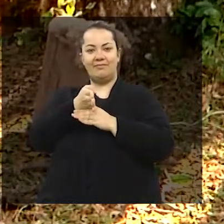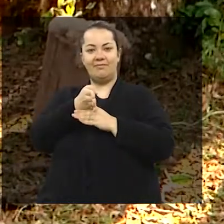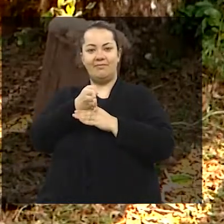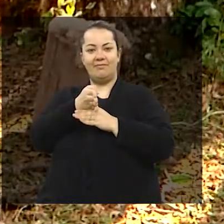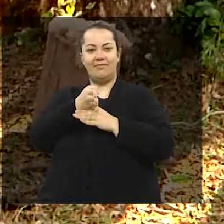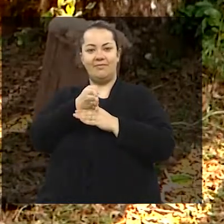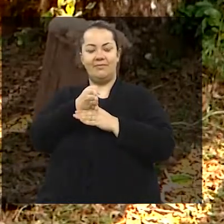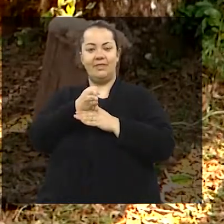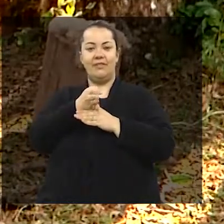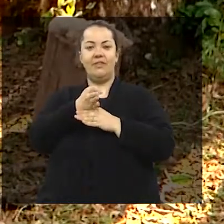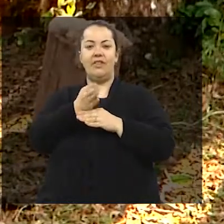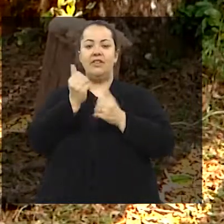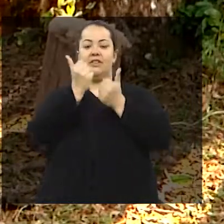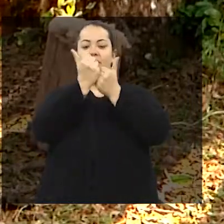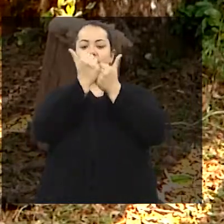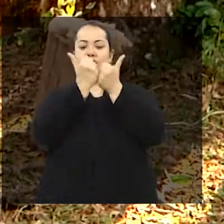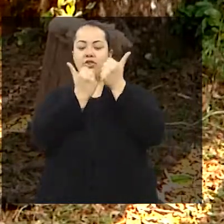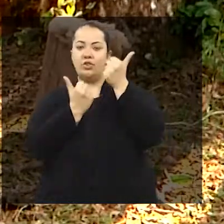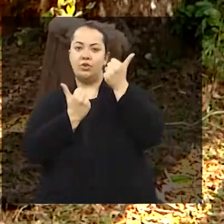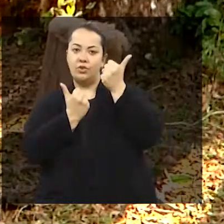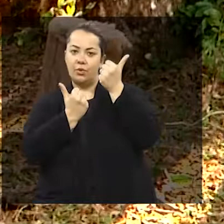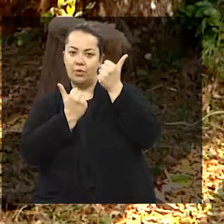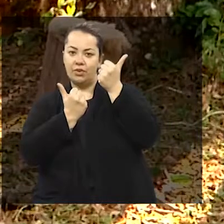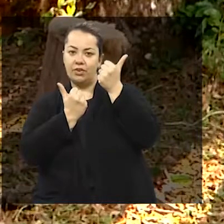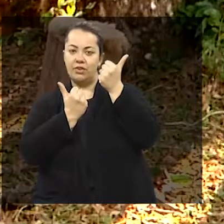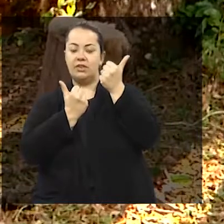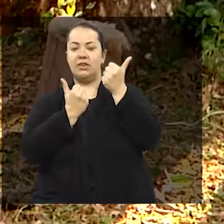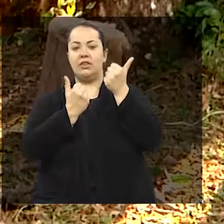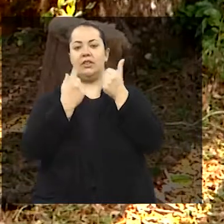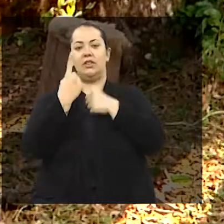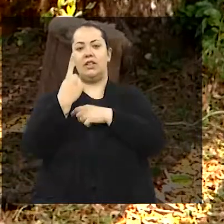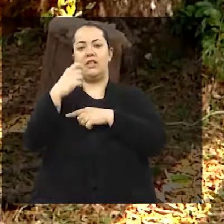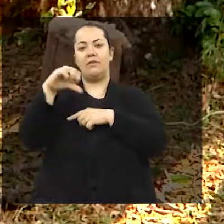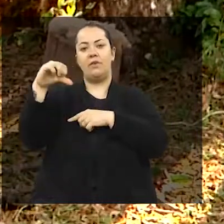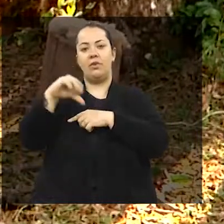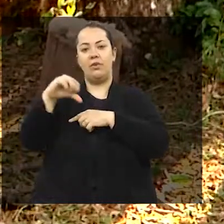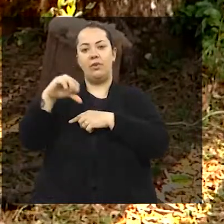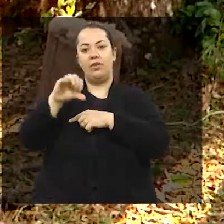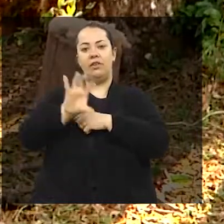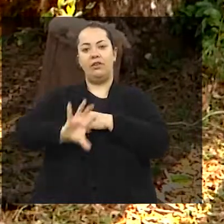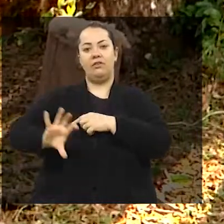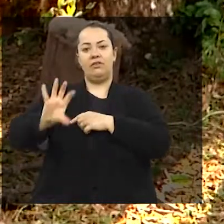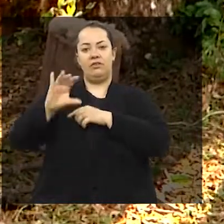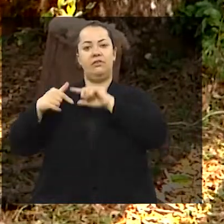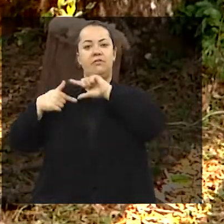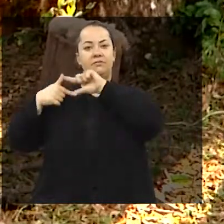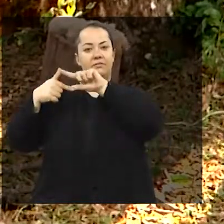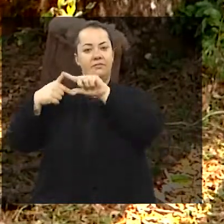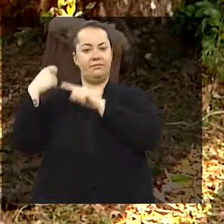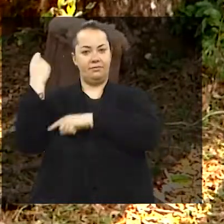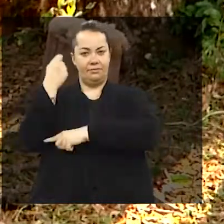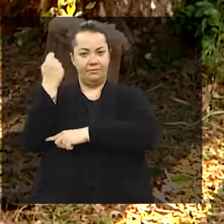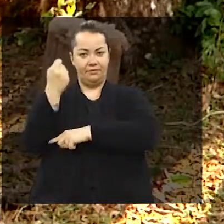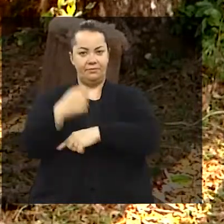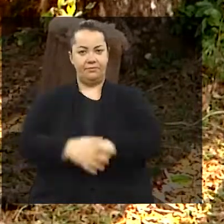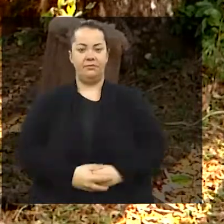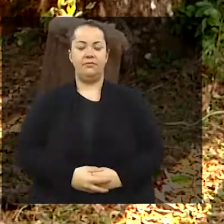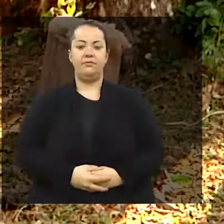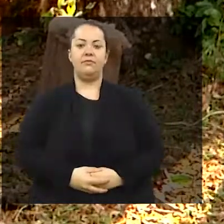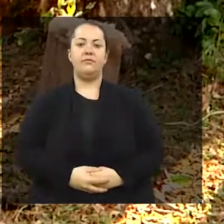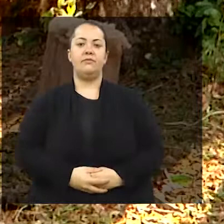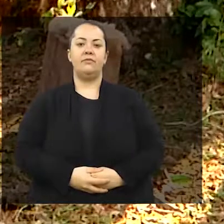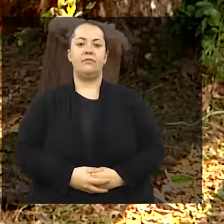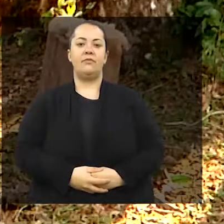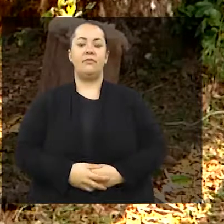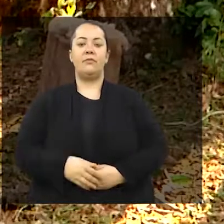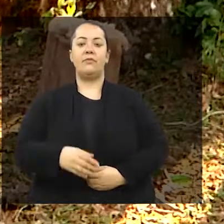para mim que estava começando com esse envolvimento novamente foi fantástico